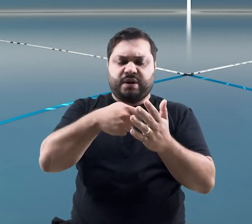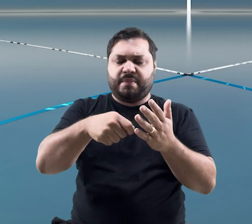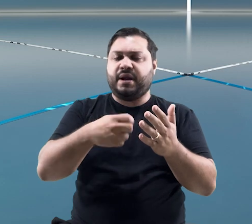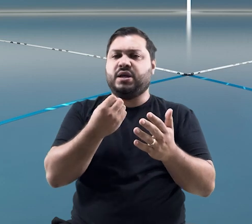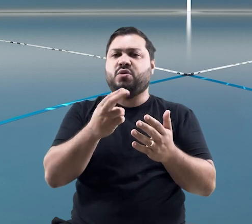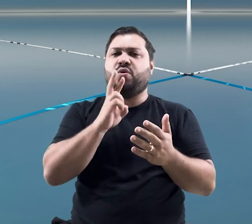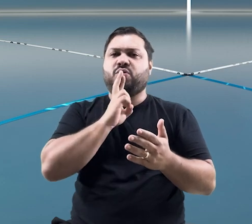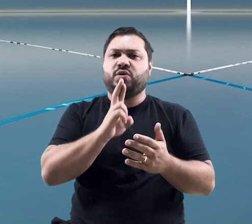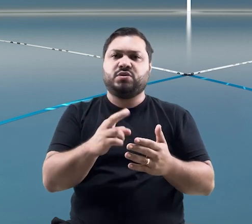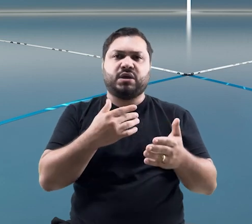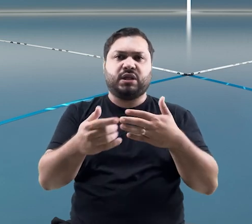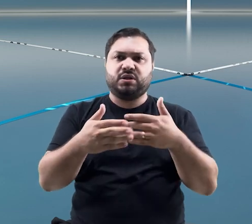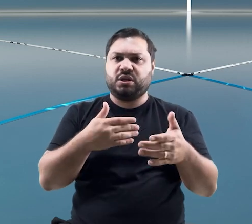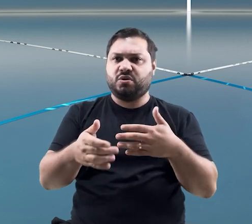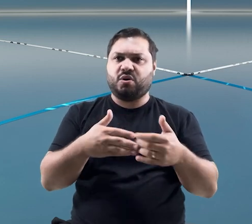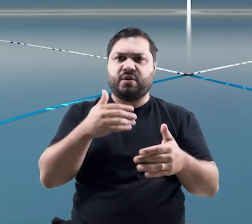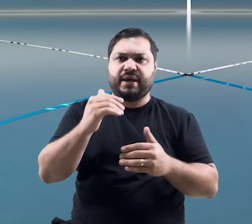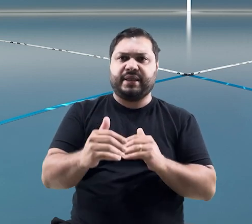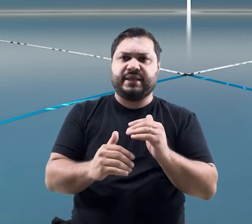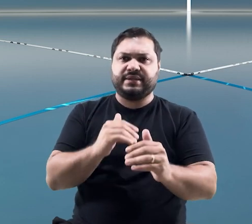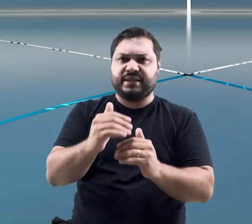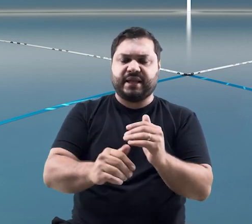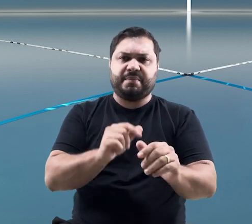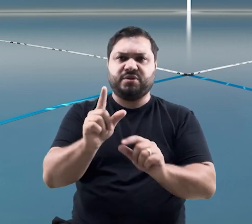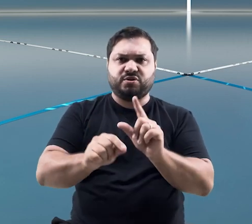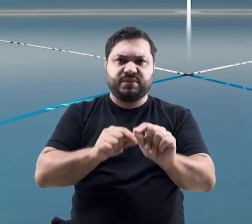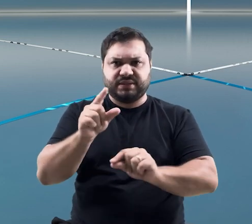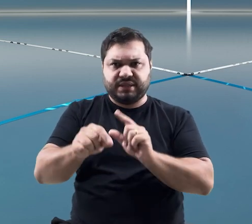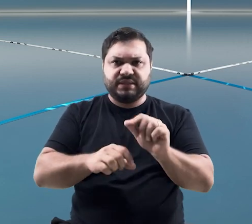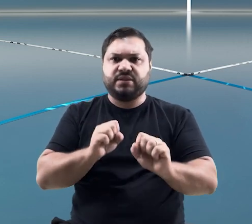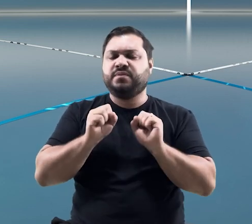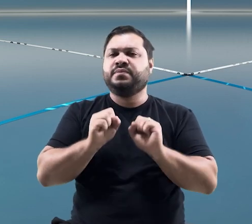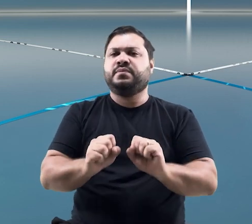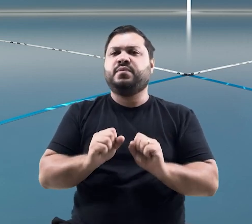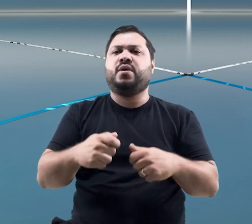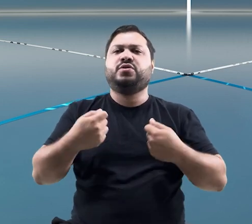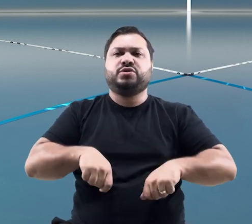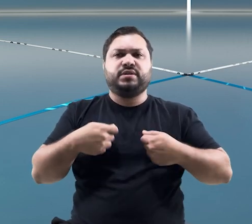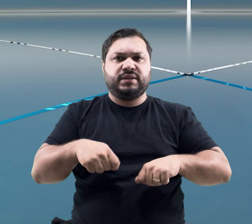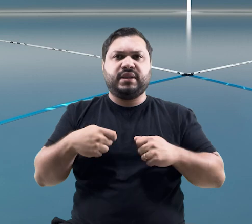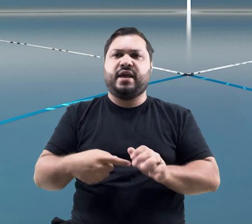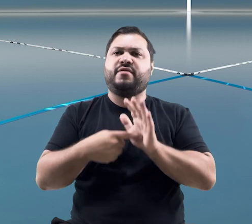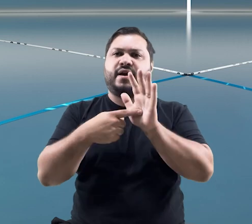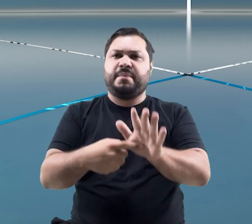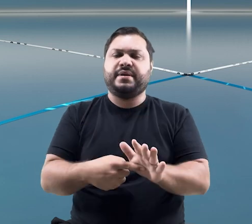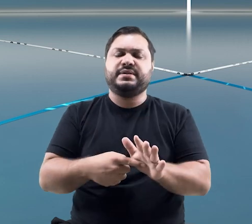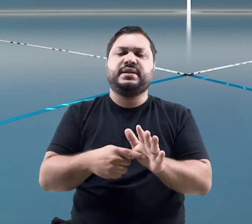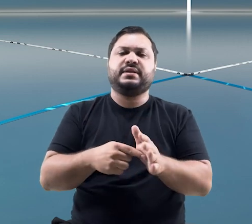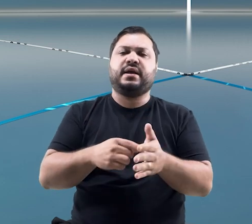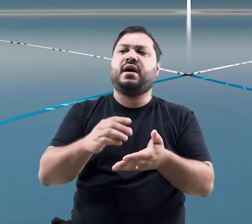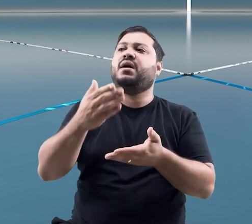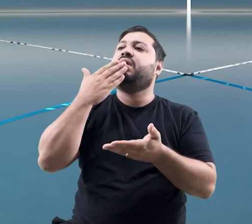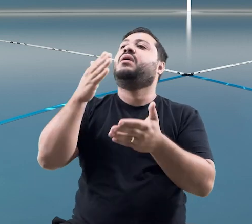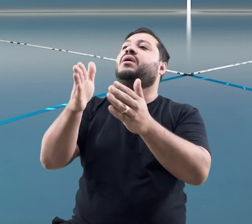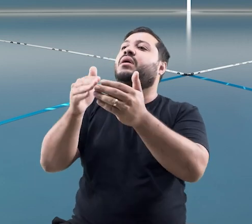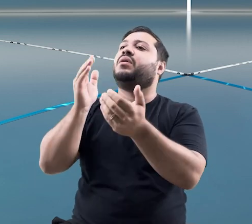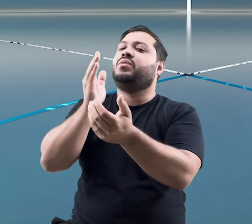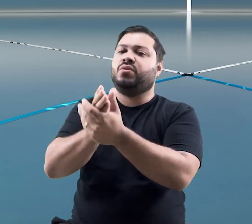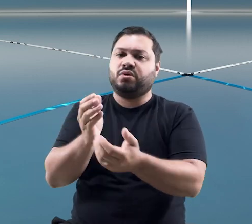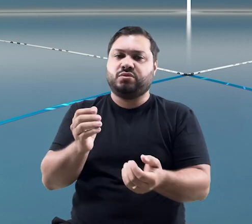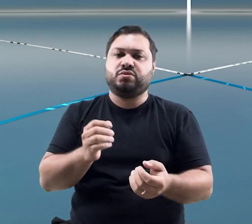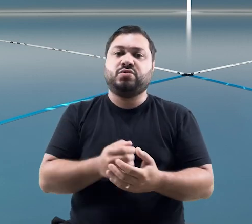um gabarito ou do resultado em qualquer das etapas de uma seleção, pode e deve apresentar